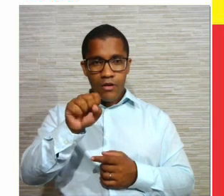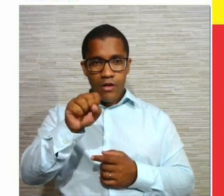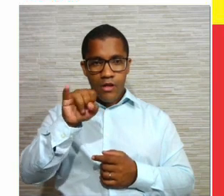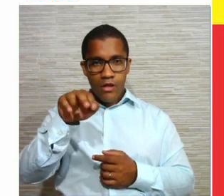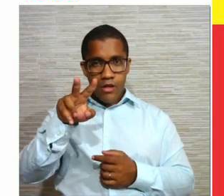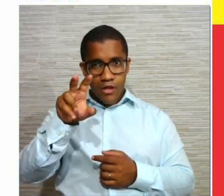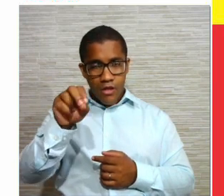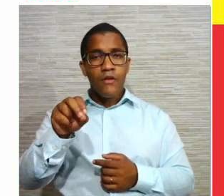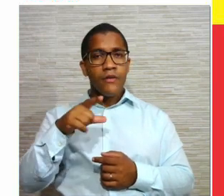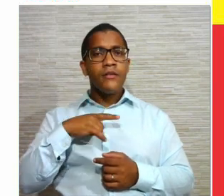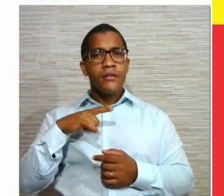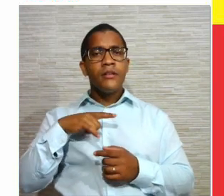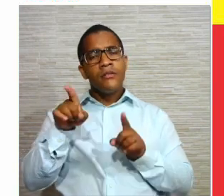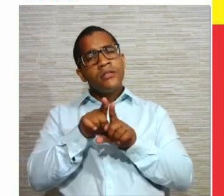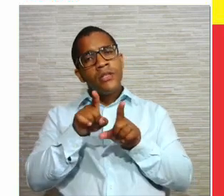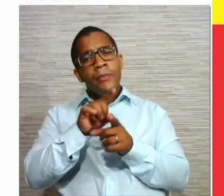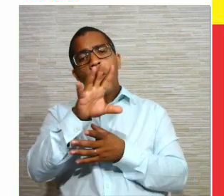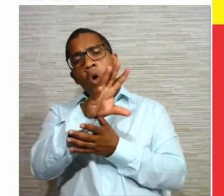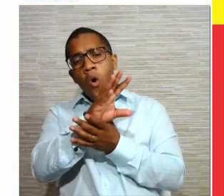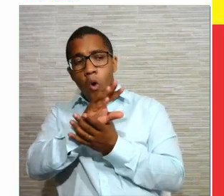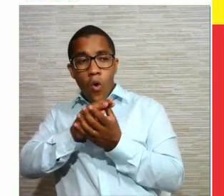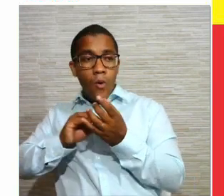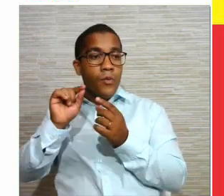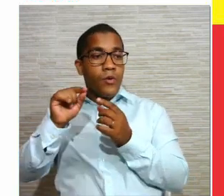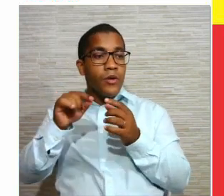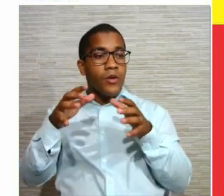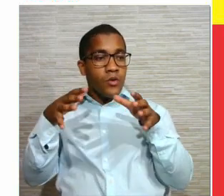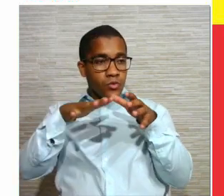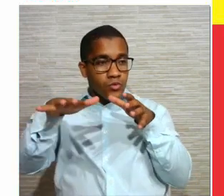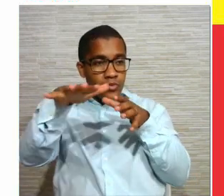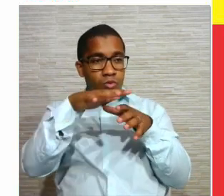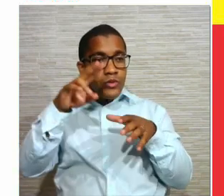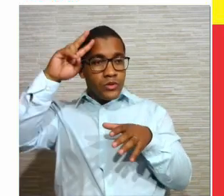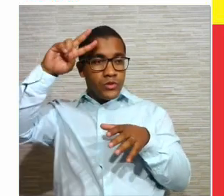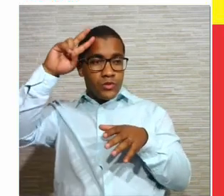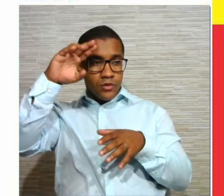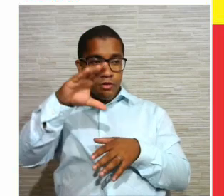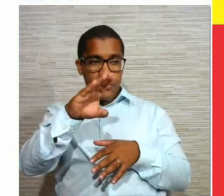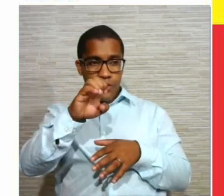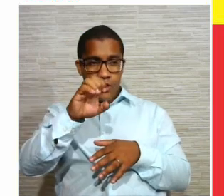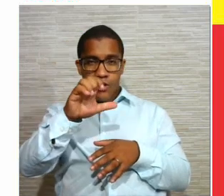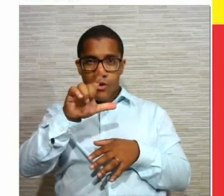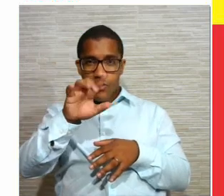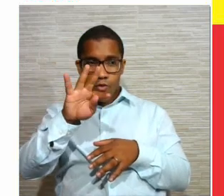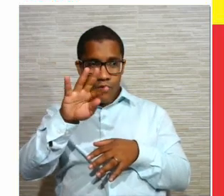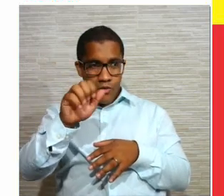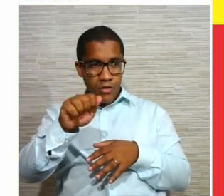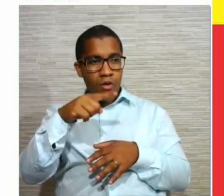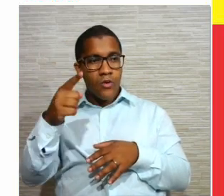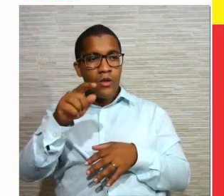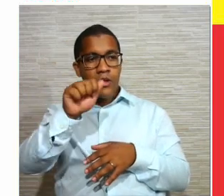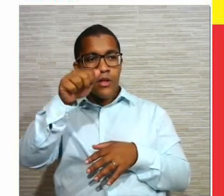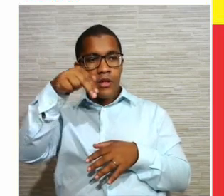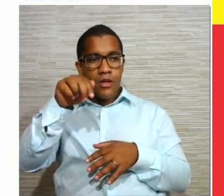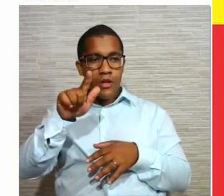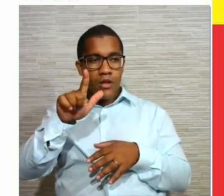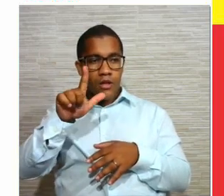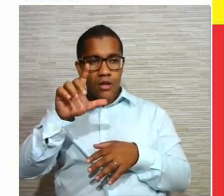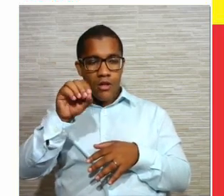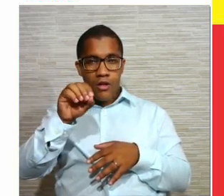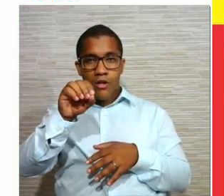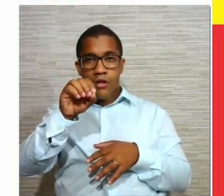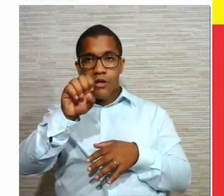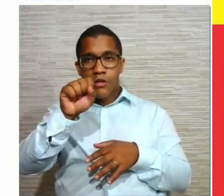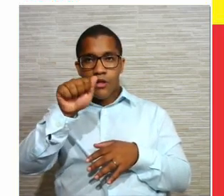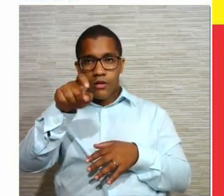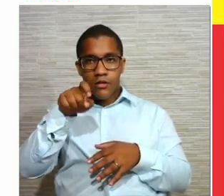inspirou na mitologia celta e na anglo-saxã, né? Então assim, eles falavam, na temática do